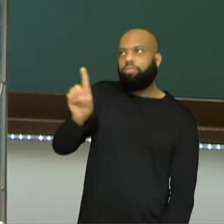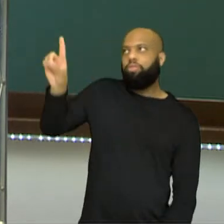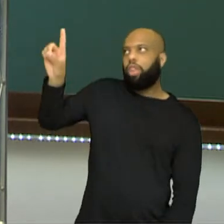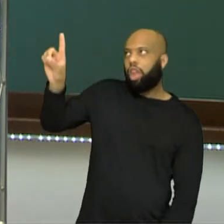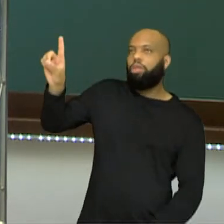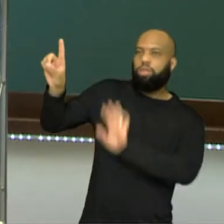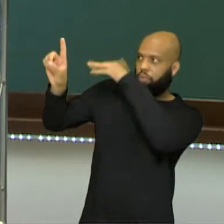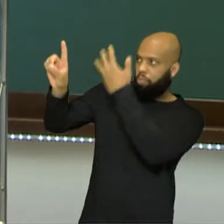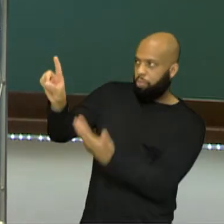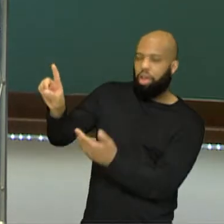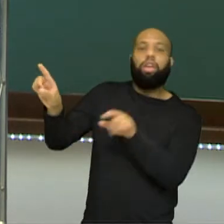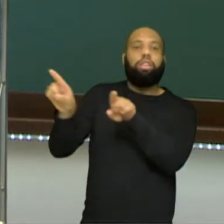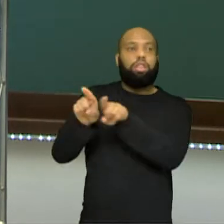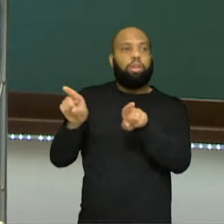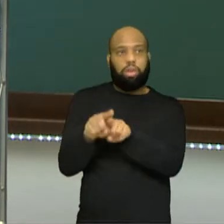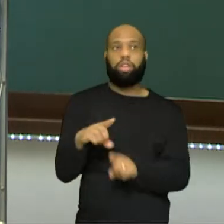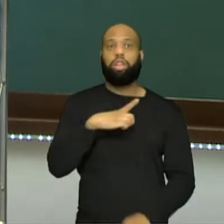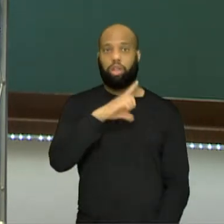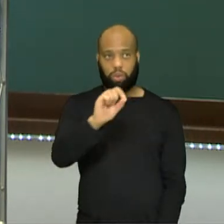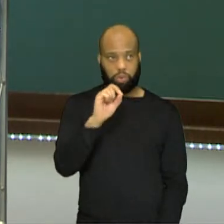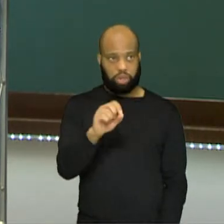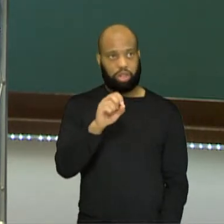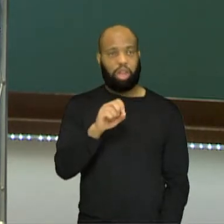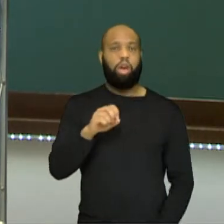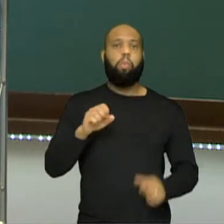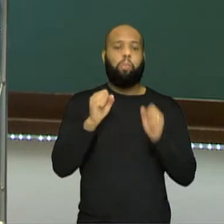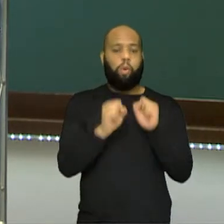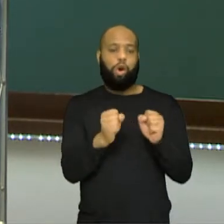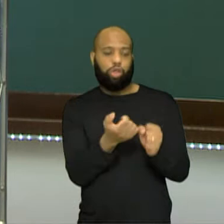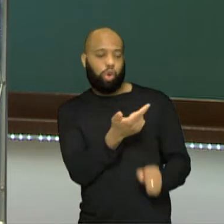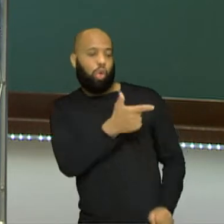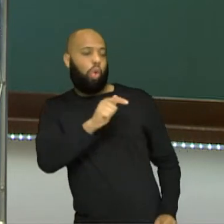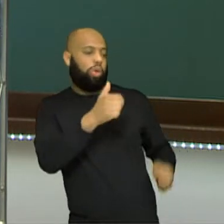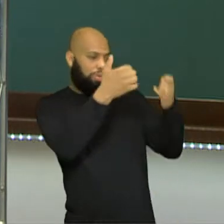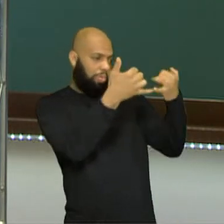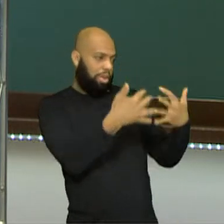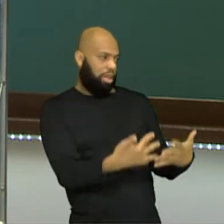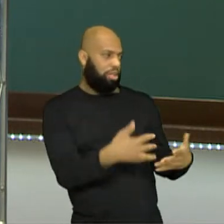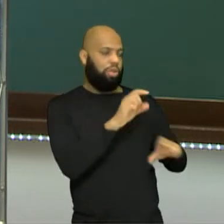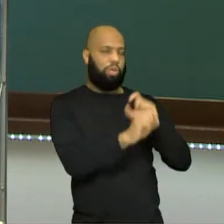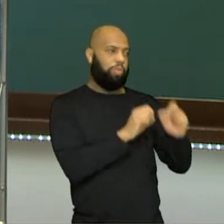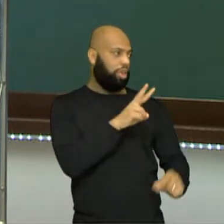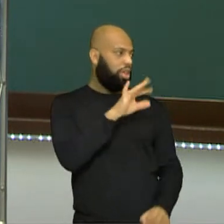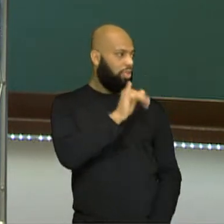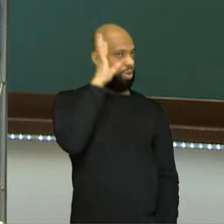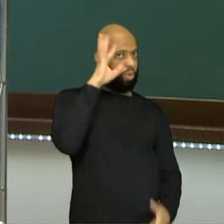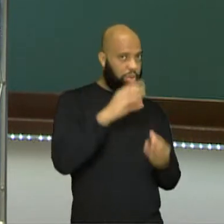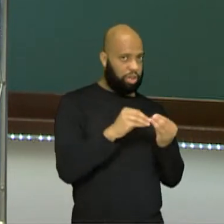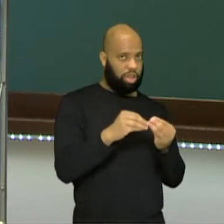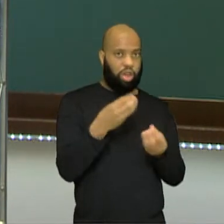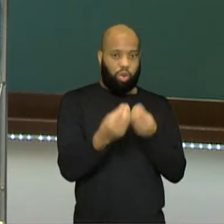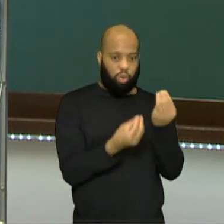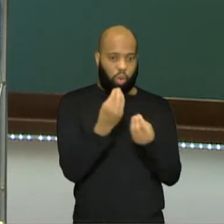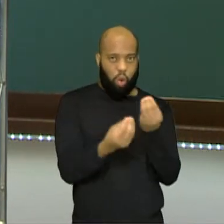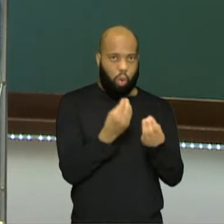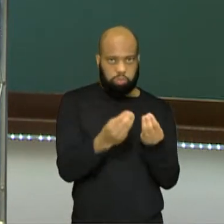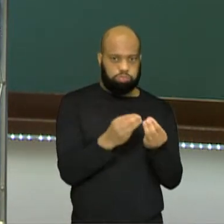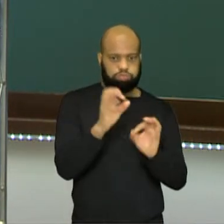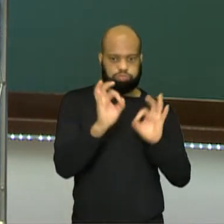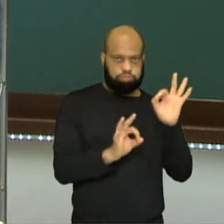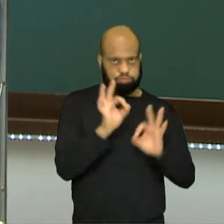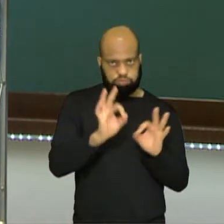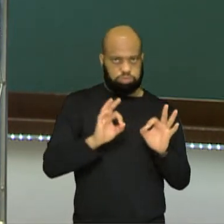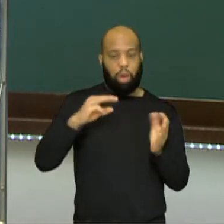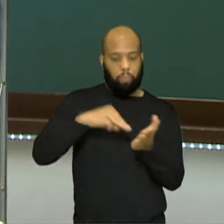de Deus, ou até mesmo a gente pode ir para uma outra explicação que nos leve a entender realmente o ordenamento como causa e consequência no